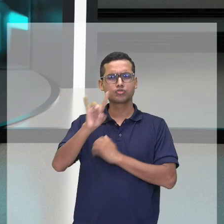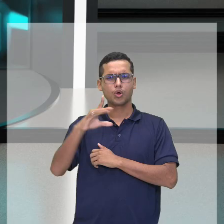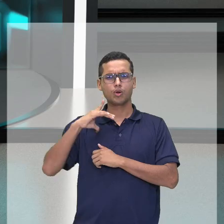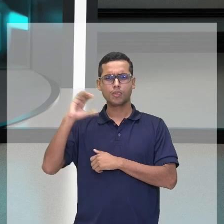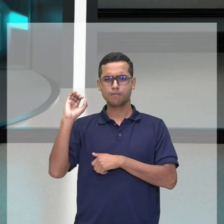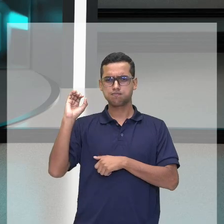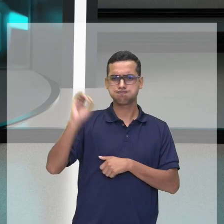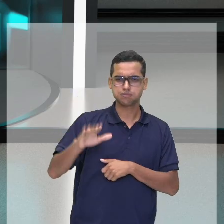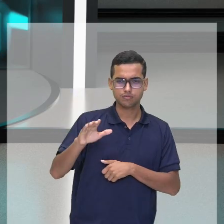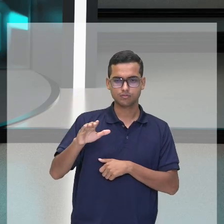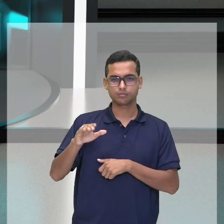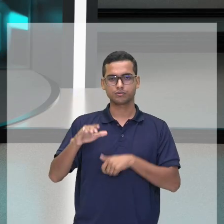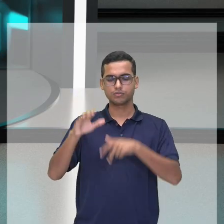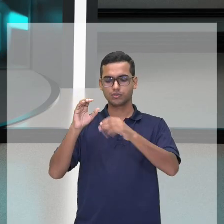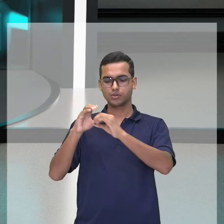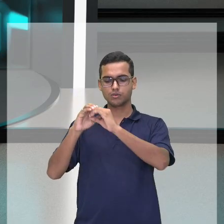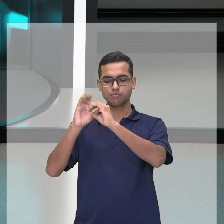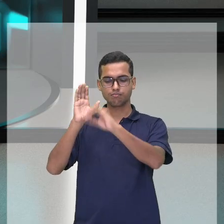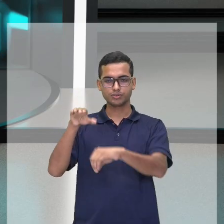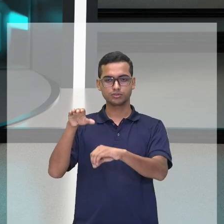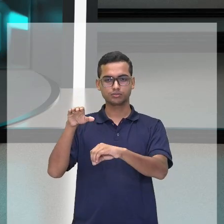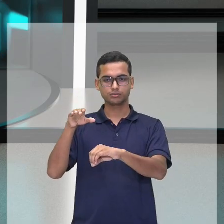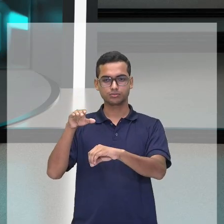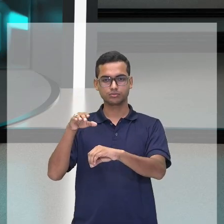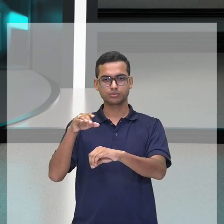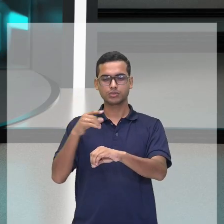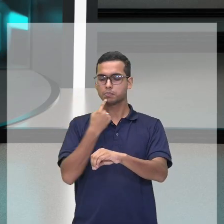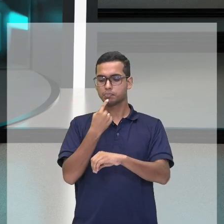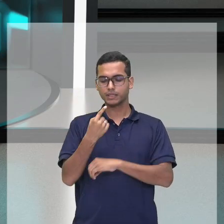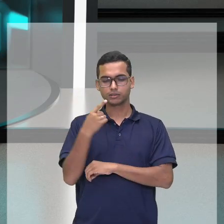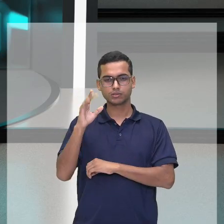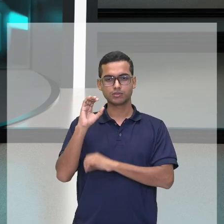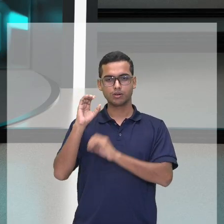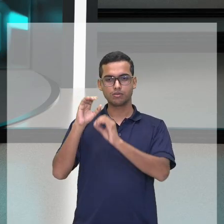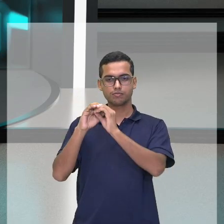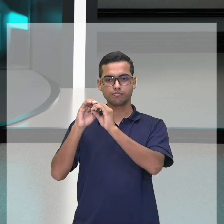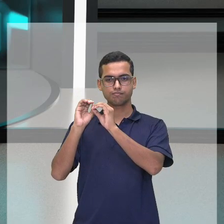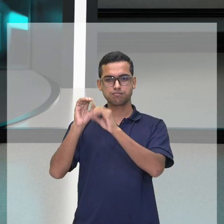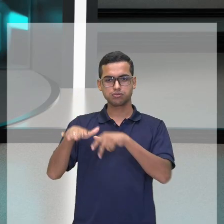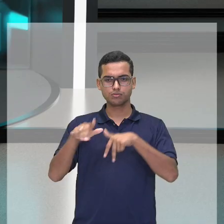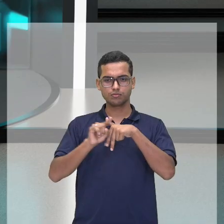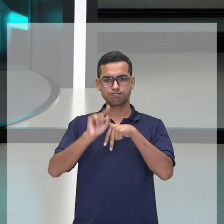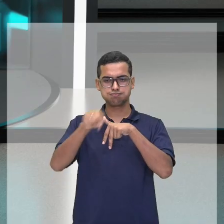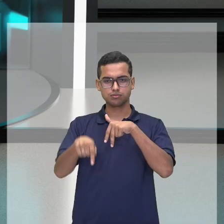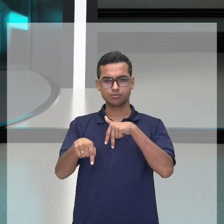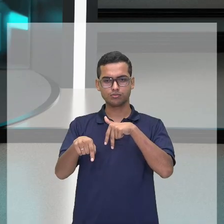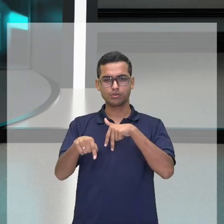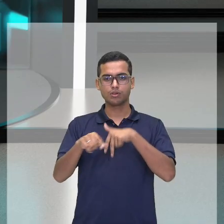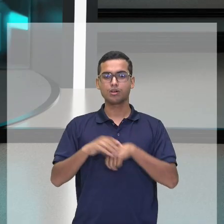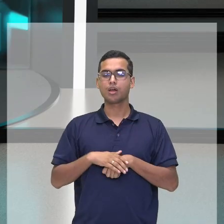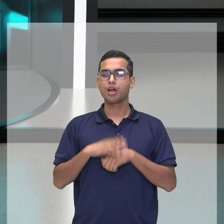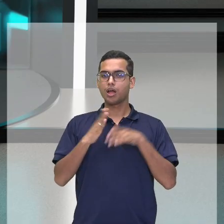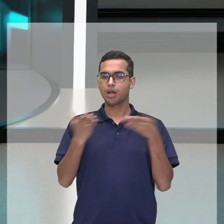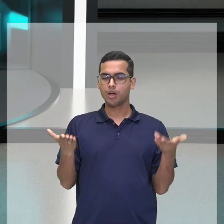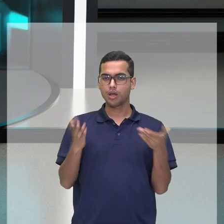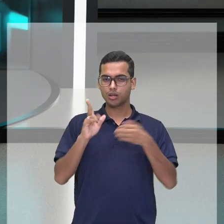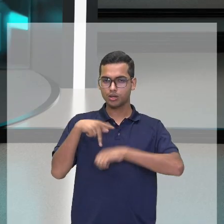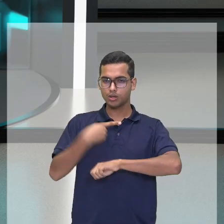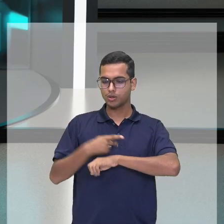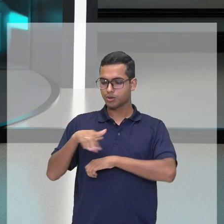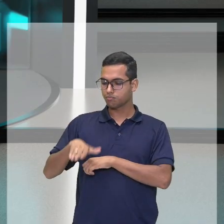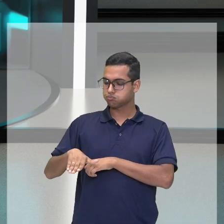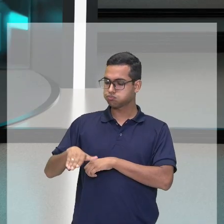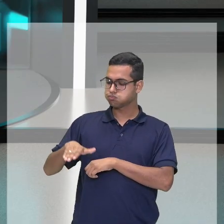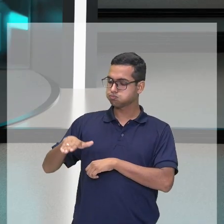Aí a bolinha cai muito próximo dele. À medida que ele vai crescendo, vai se desenvolvendo, ele